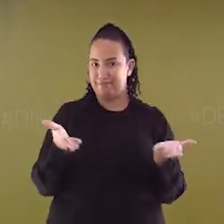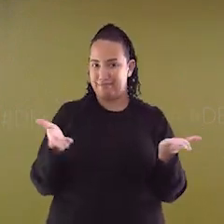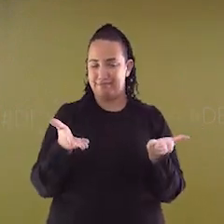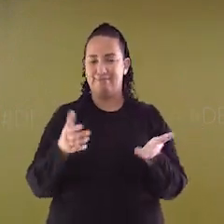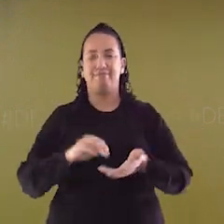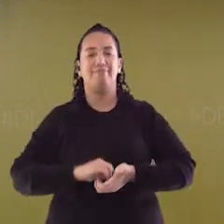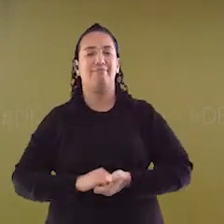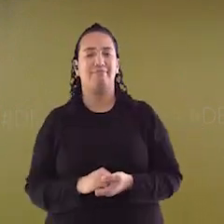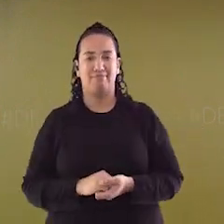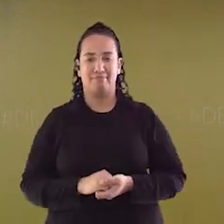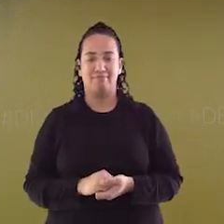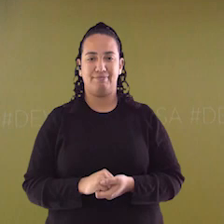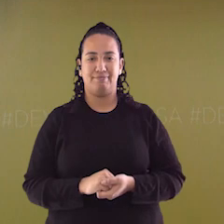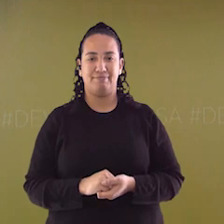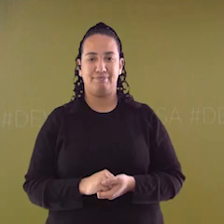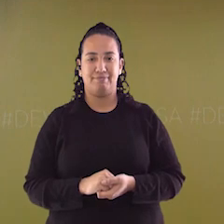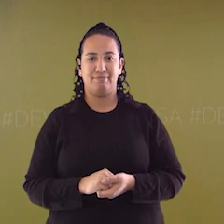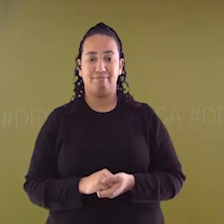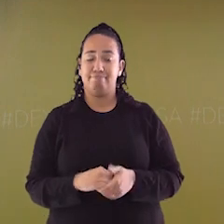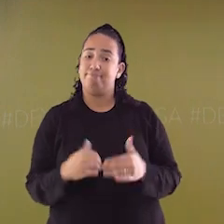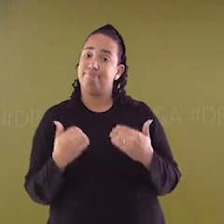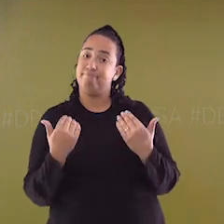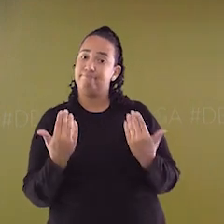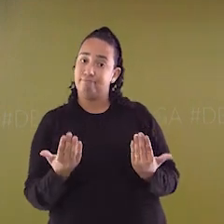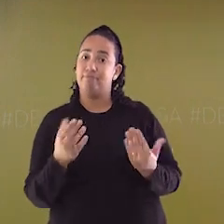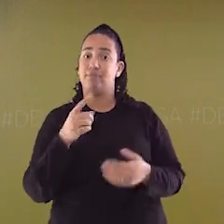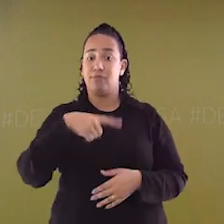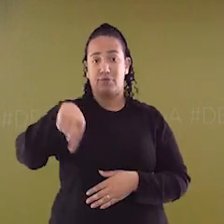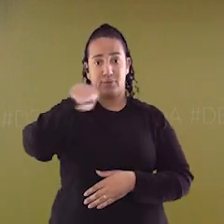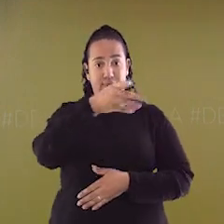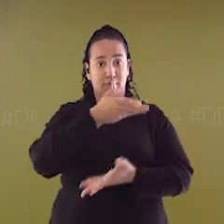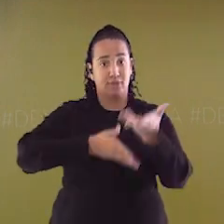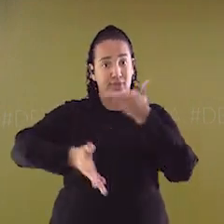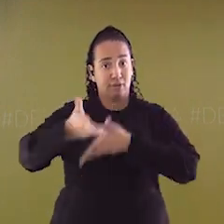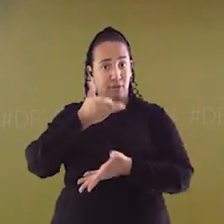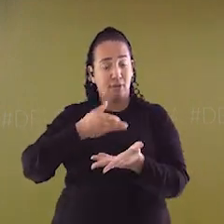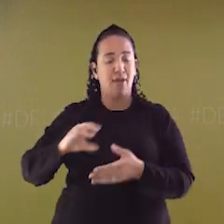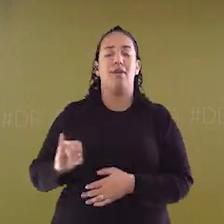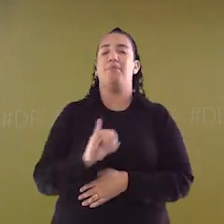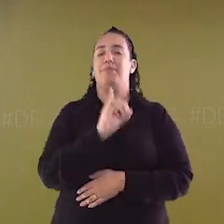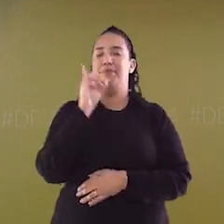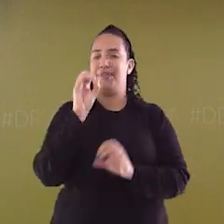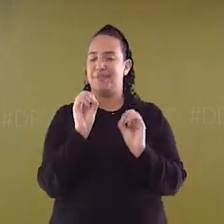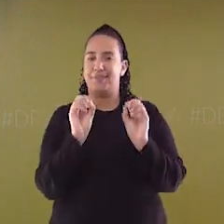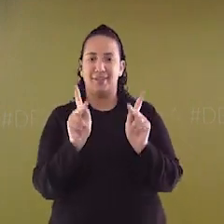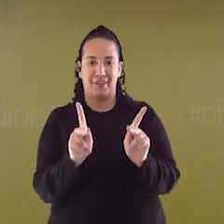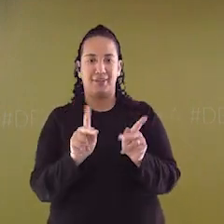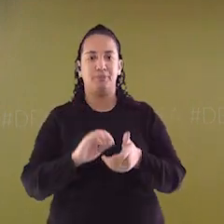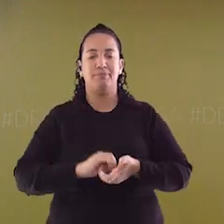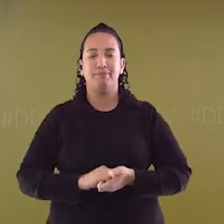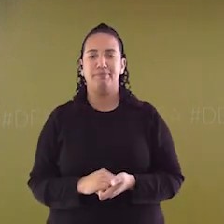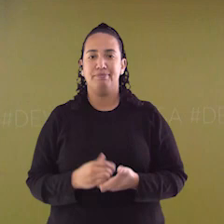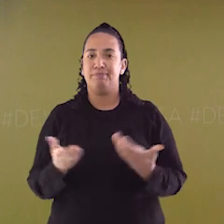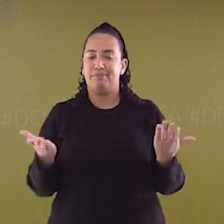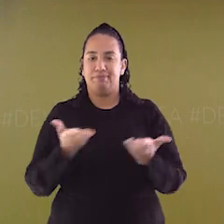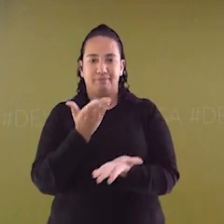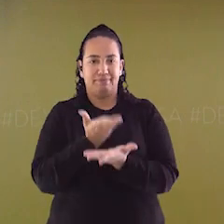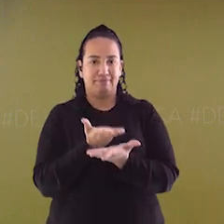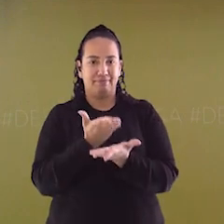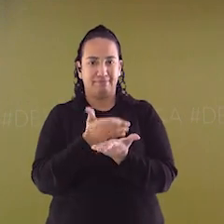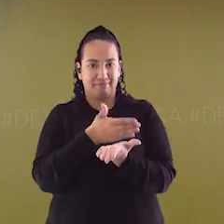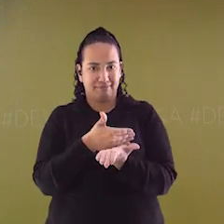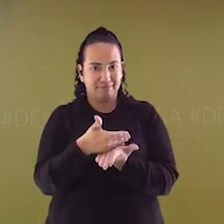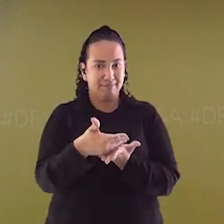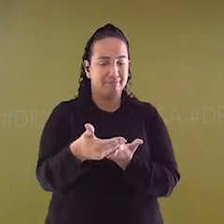sua presença na aula de hoje. Afinal de contas, a sua participação é muito importante. Agora sim, vamos começar a